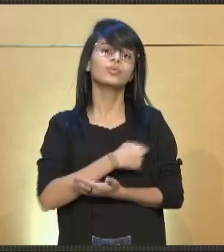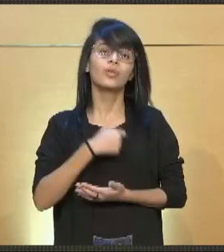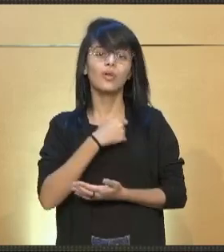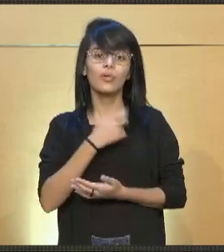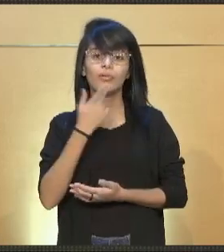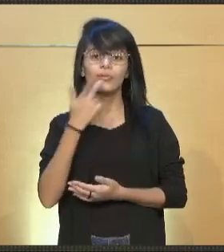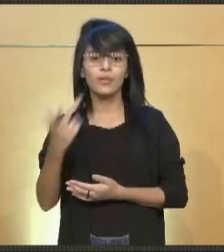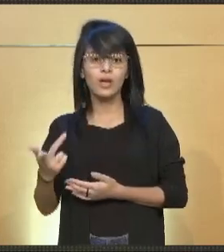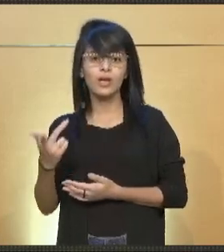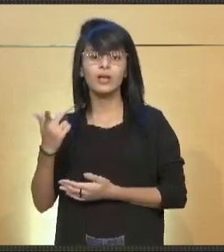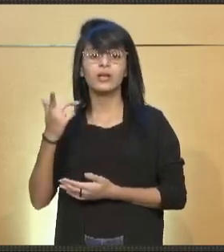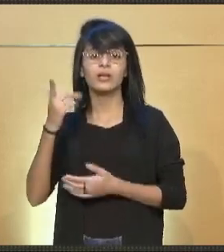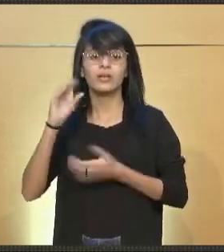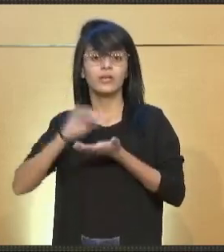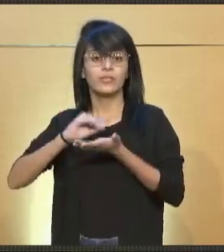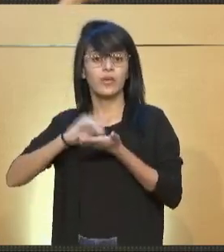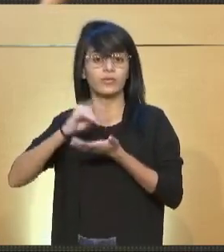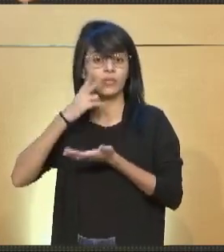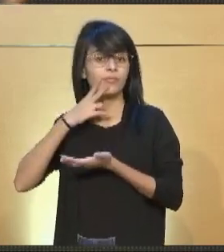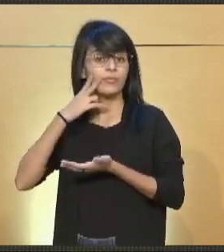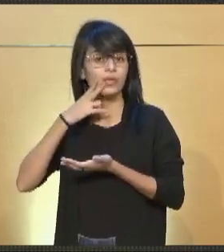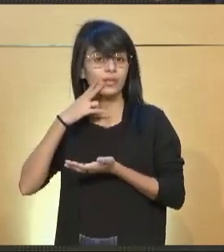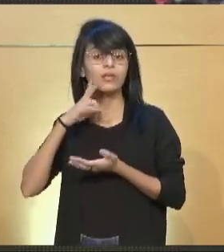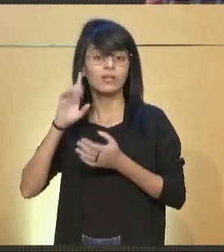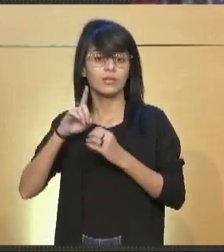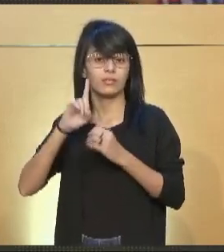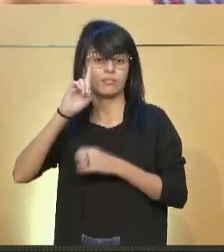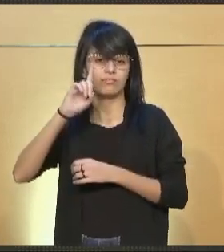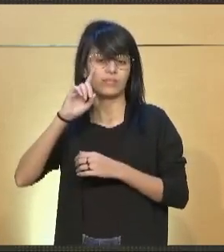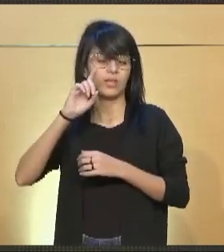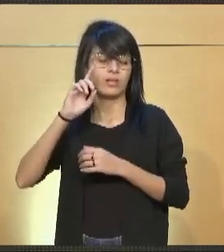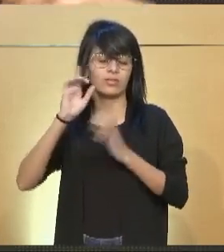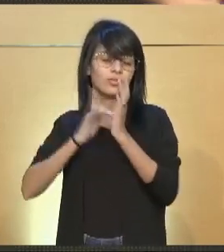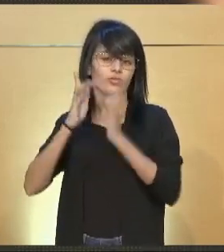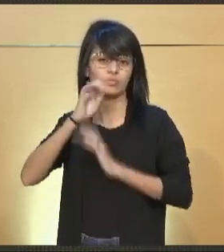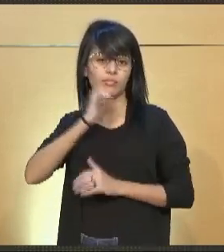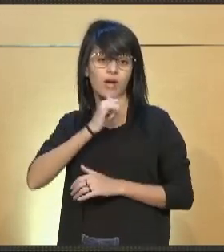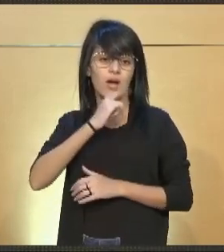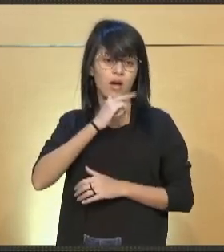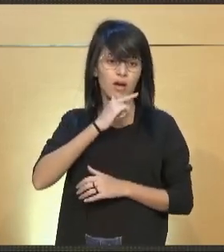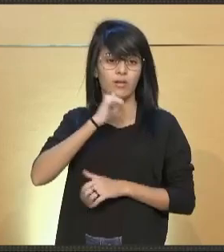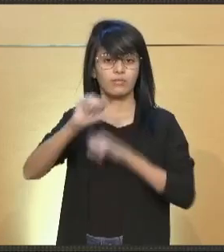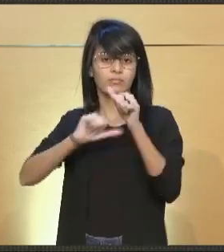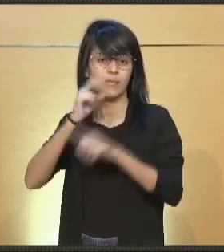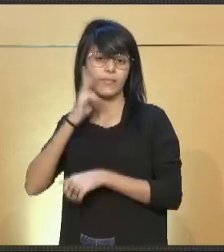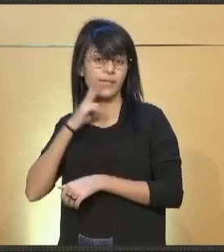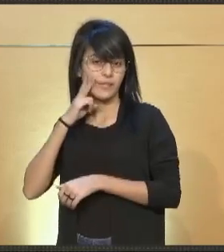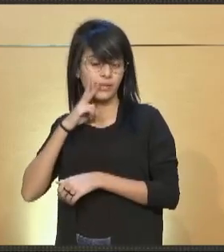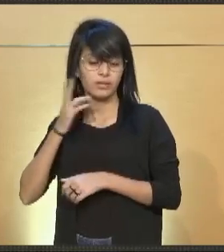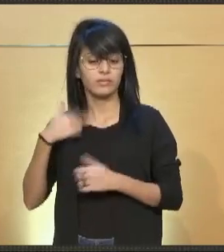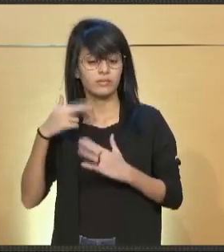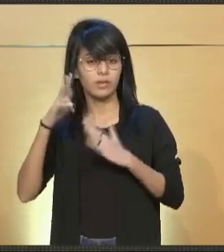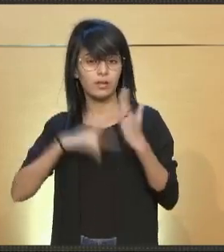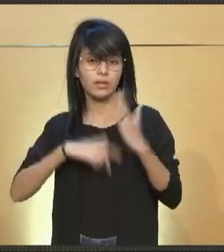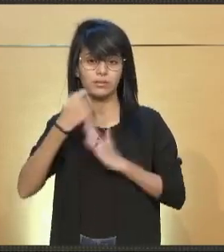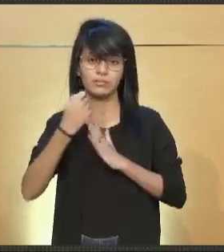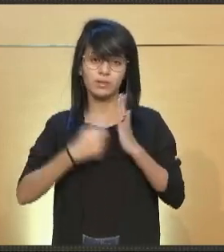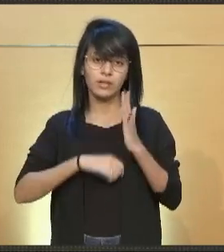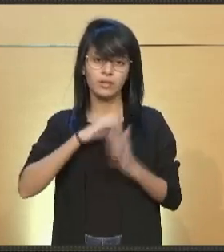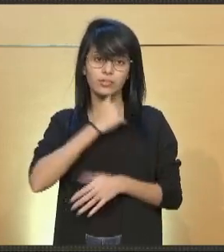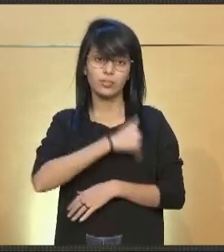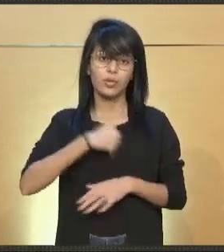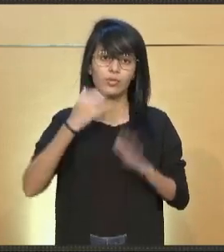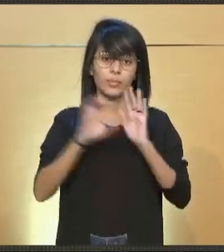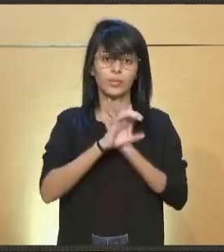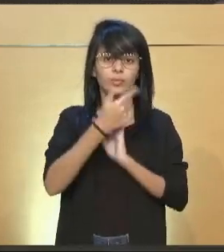vinho. E Jesus fez o milagre da transformação da água em vinho. Mas ali no texto, você lê João 2, de 1 a